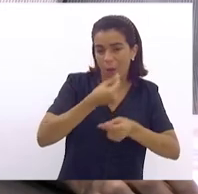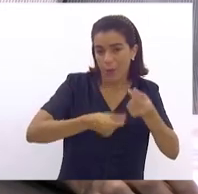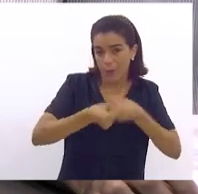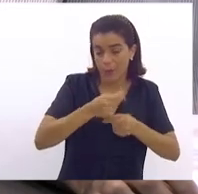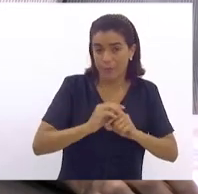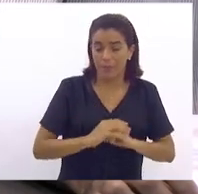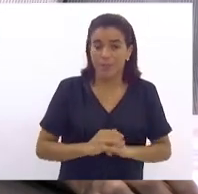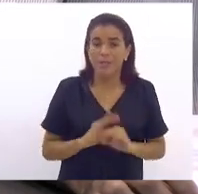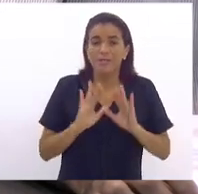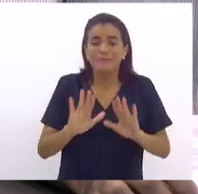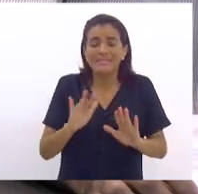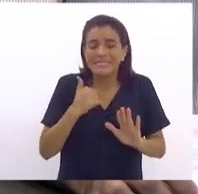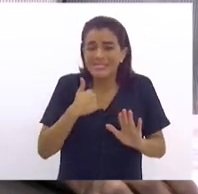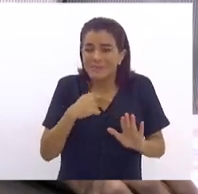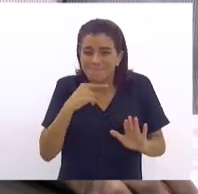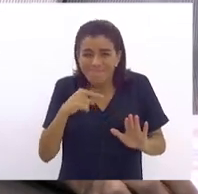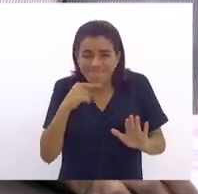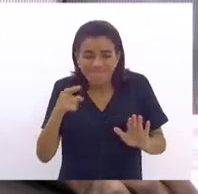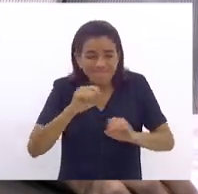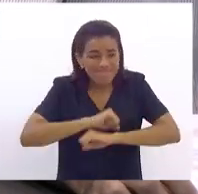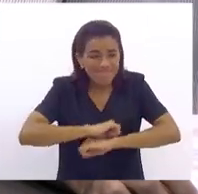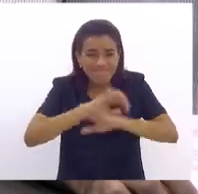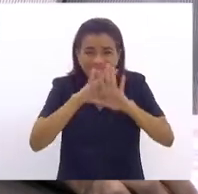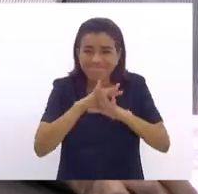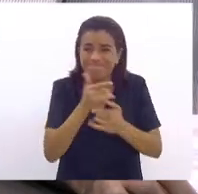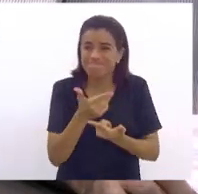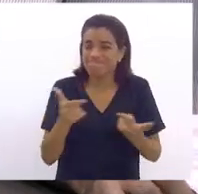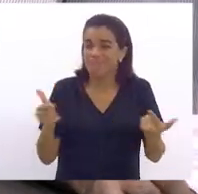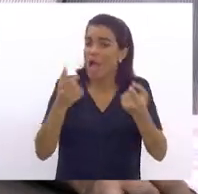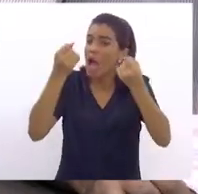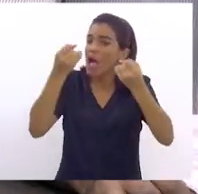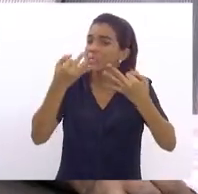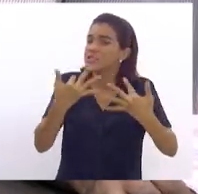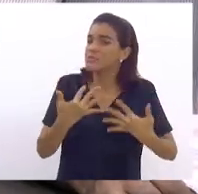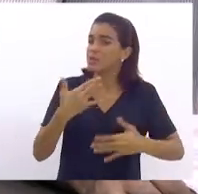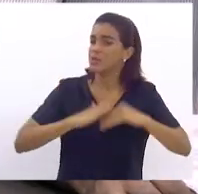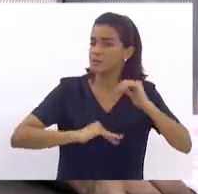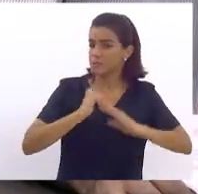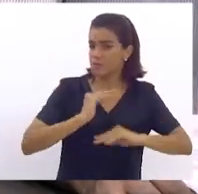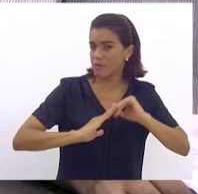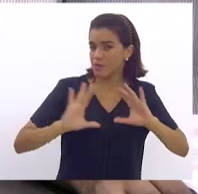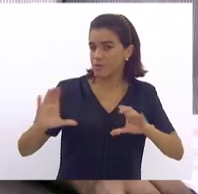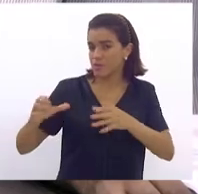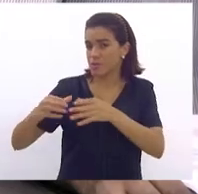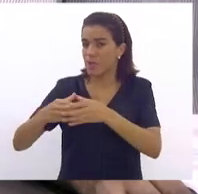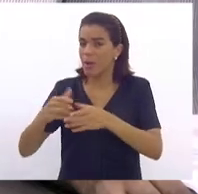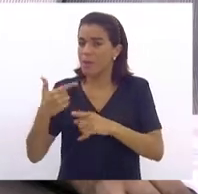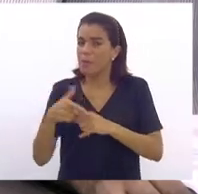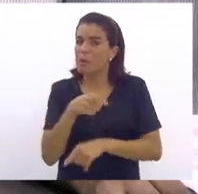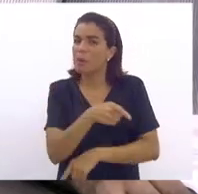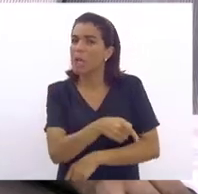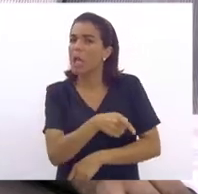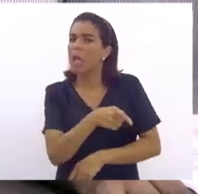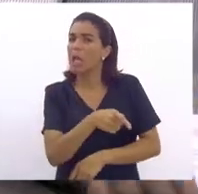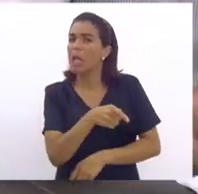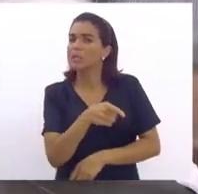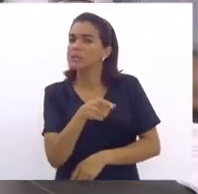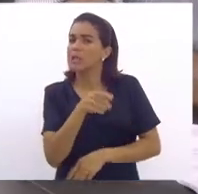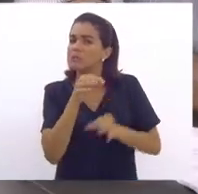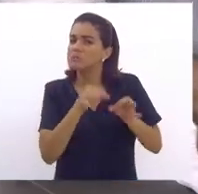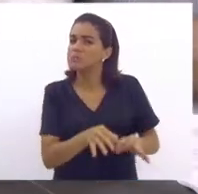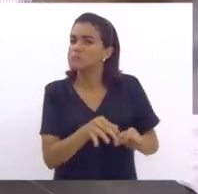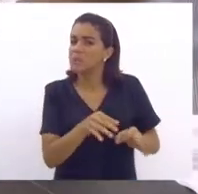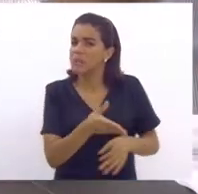não ficou claro para mim a justificativa técnica de por que, que esse era o volume